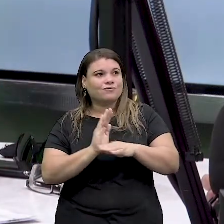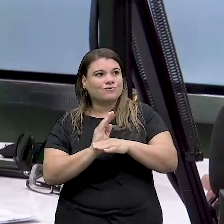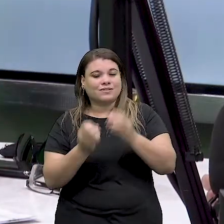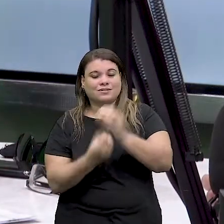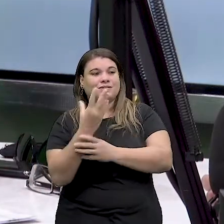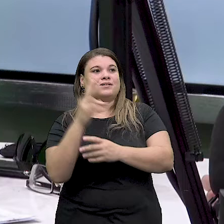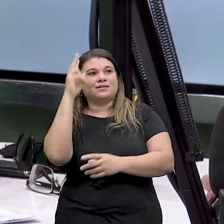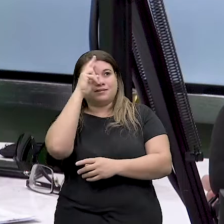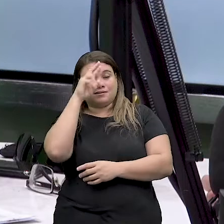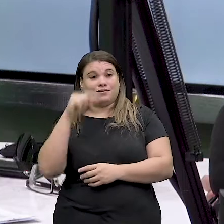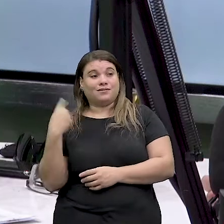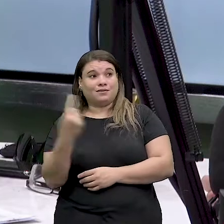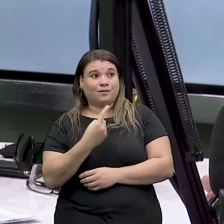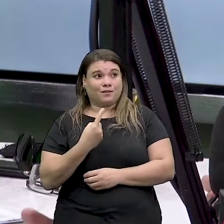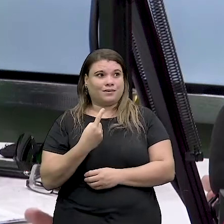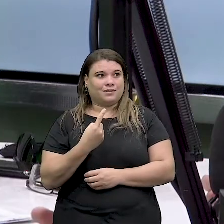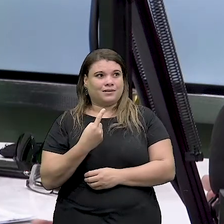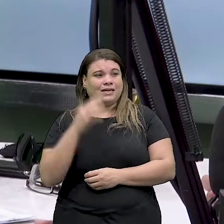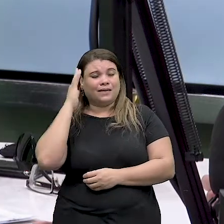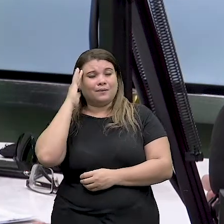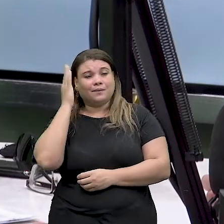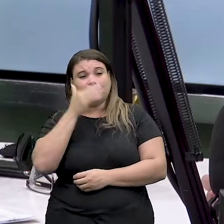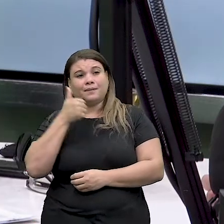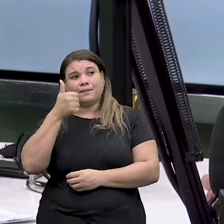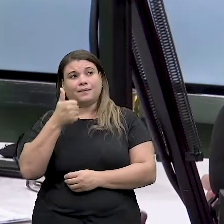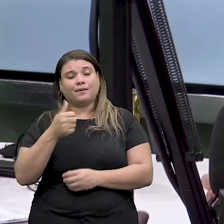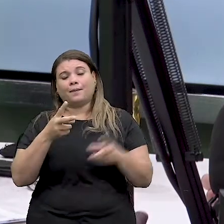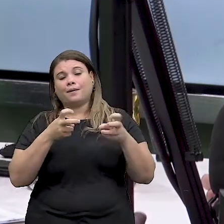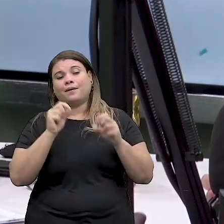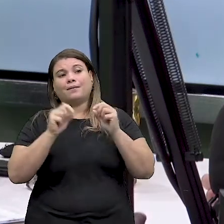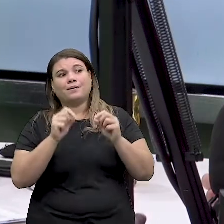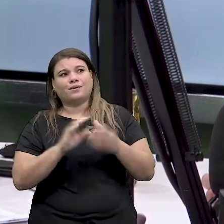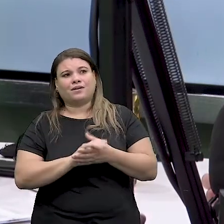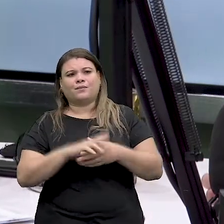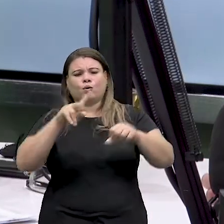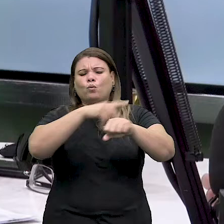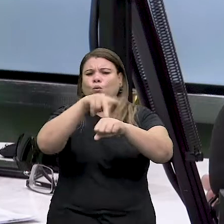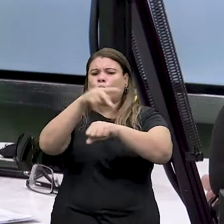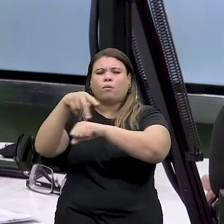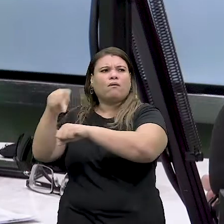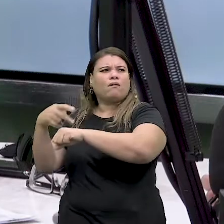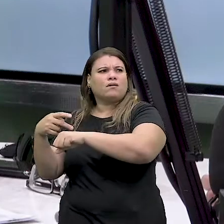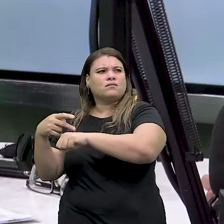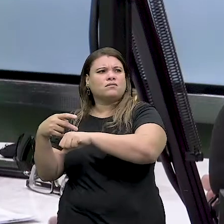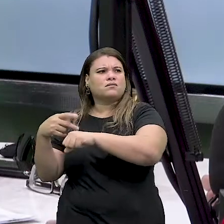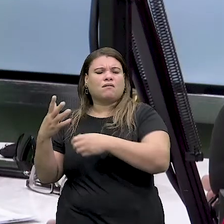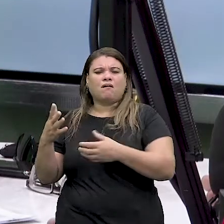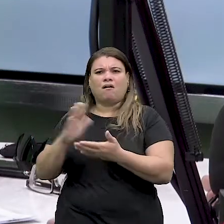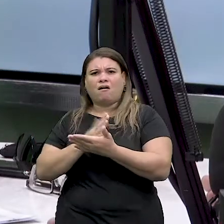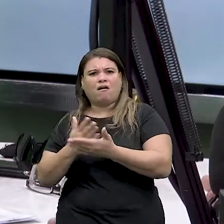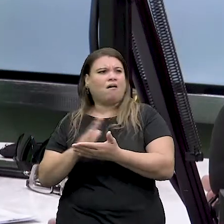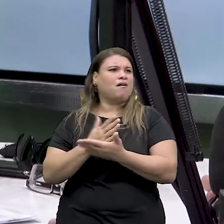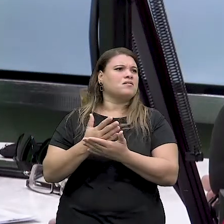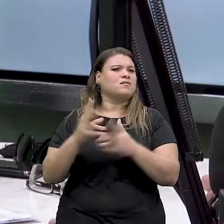riqueza, né? Quando os impérios invadiam, eles queriam ouro, queriam produtos e tal. Quando as navegações